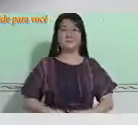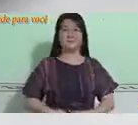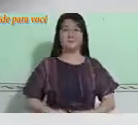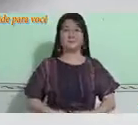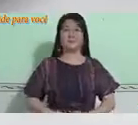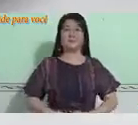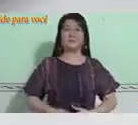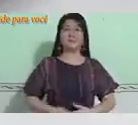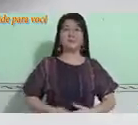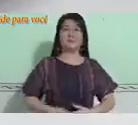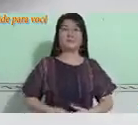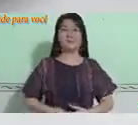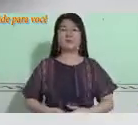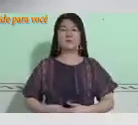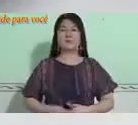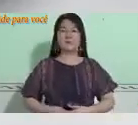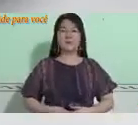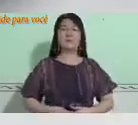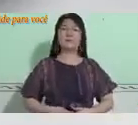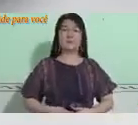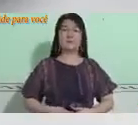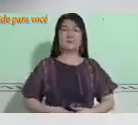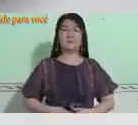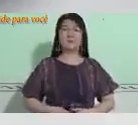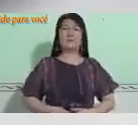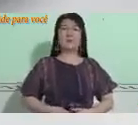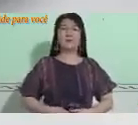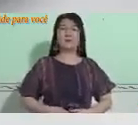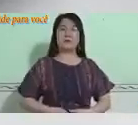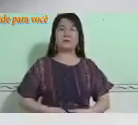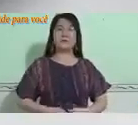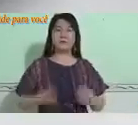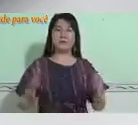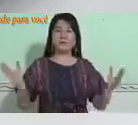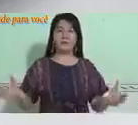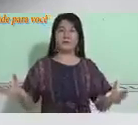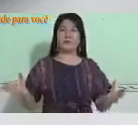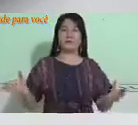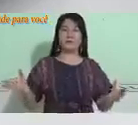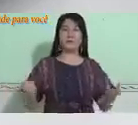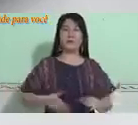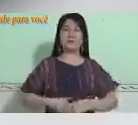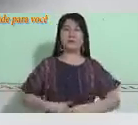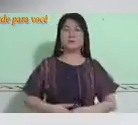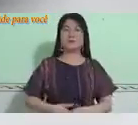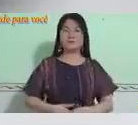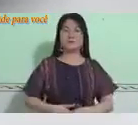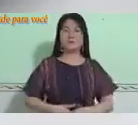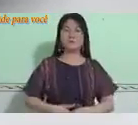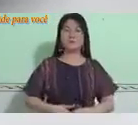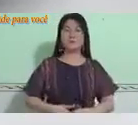Alguns dos nervos que podem ser afetados são nervos trigêmeo, facial, glosso faringe ou